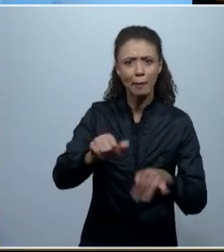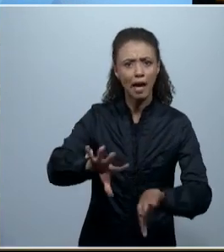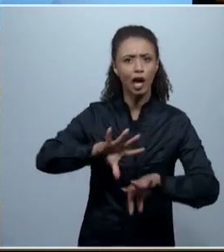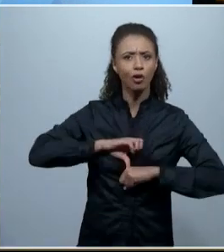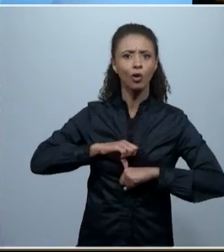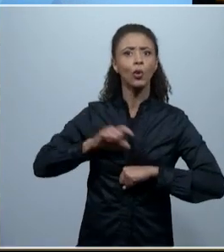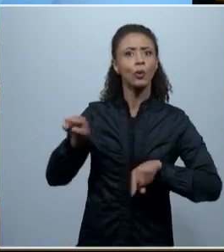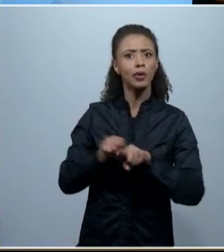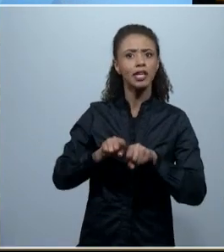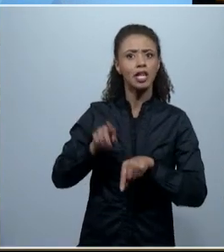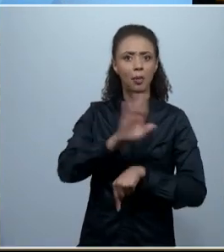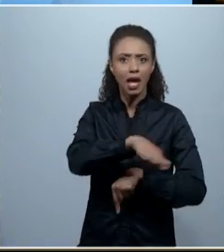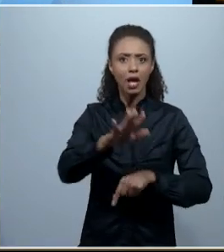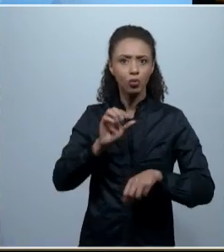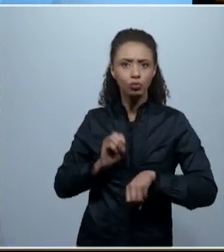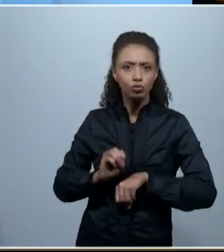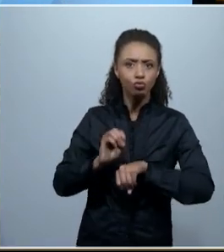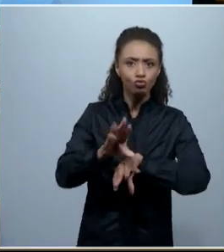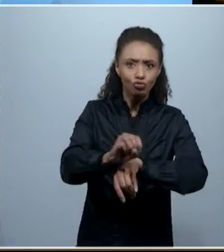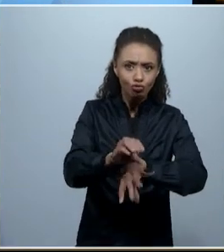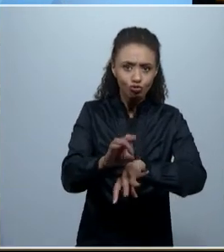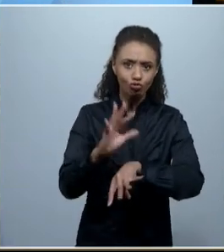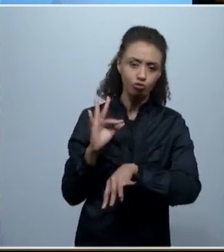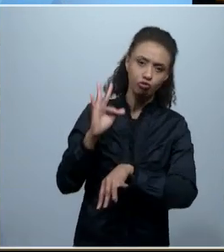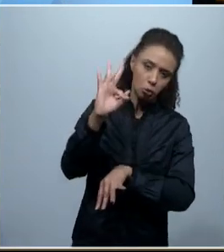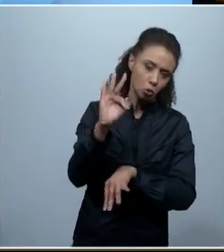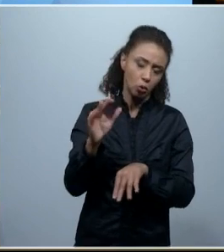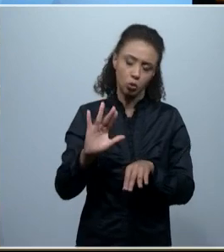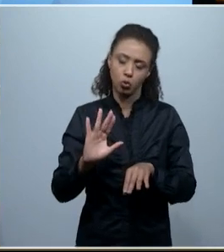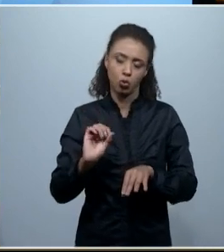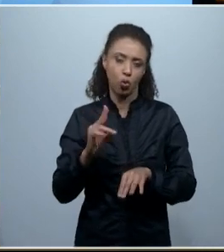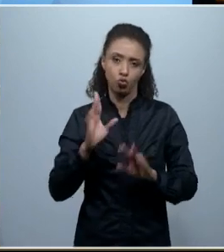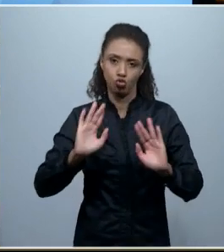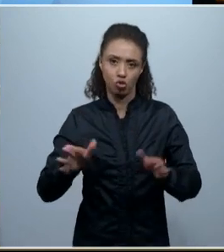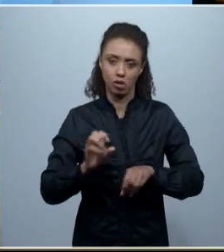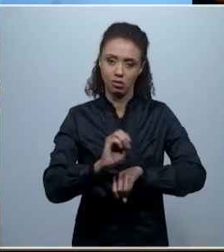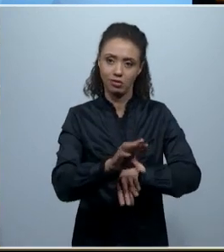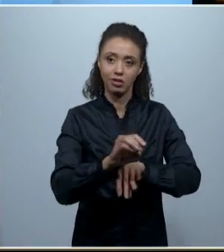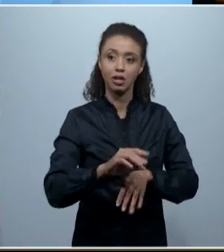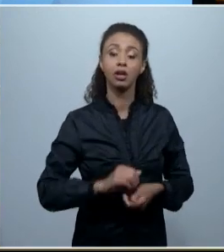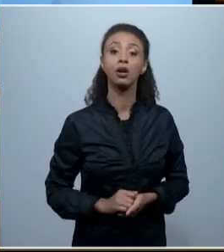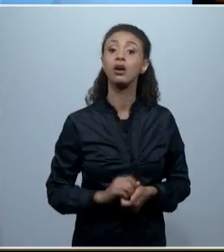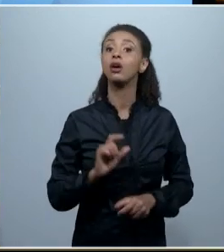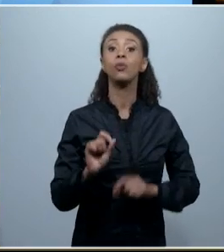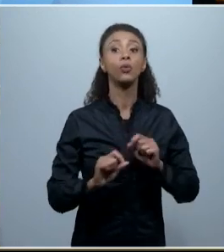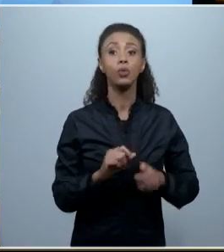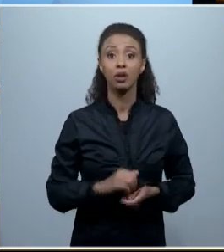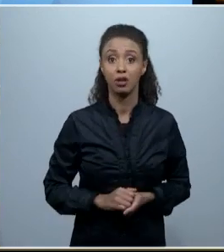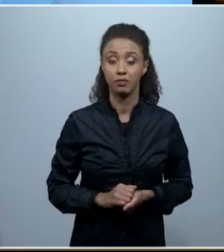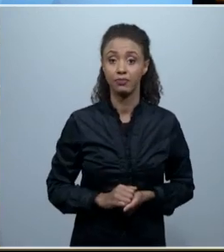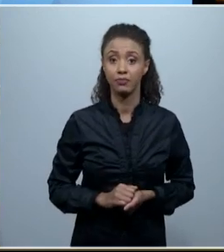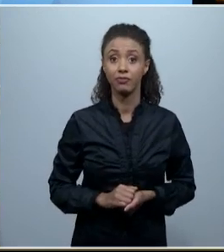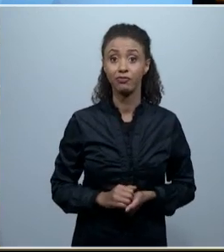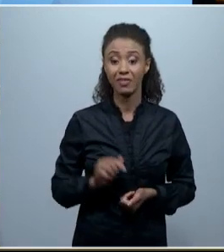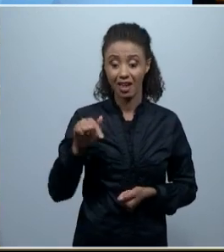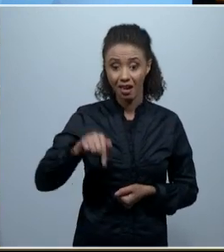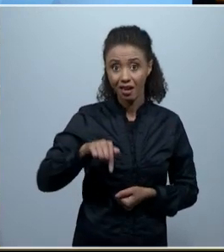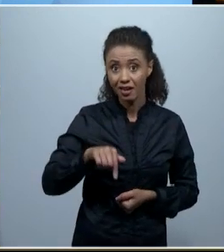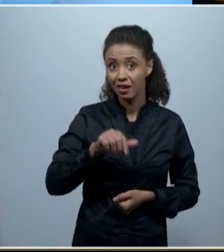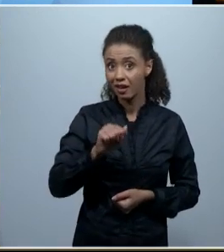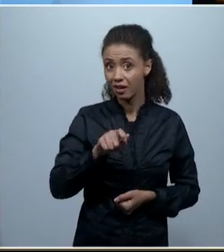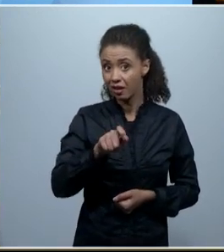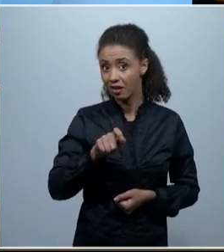mesmo propus que já são professores ou no futuro a idéia de que axel mágica não é algo que você vai usar